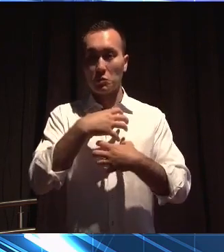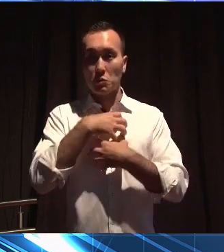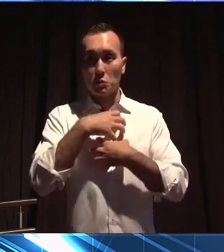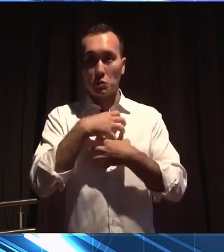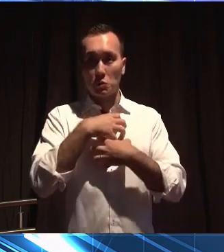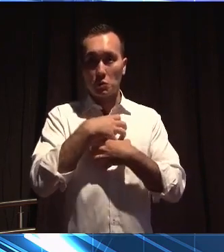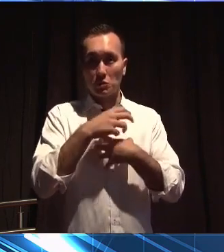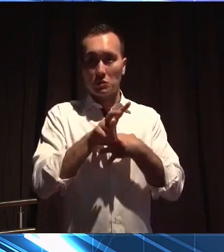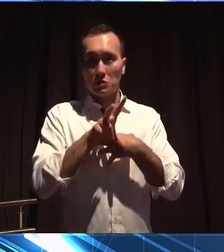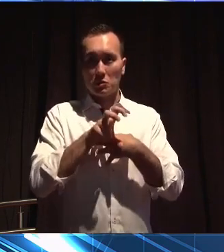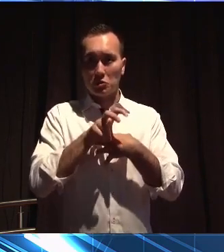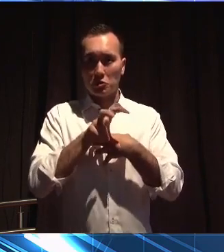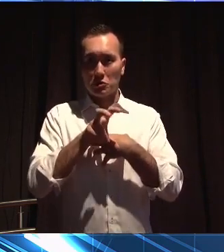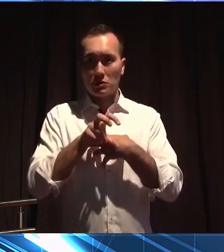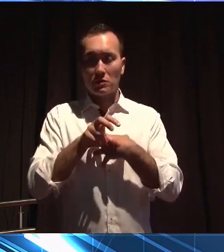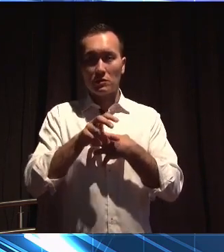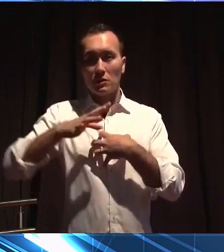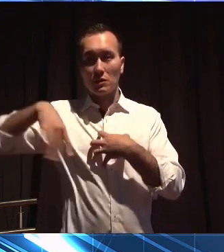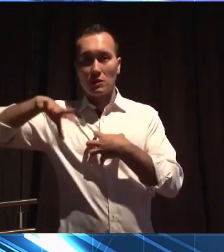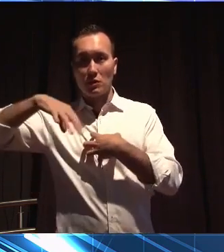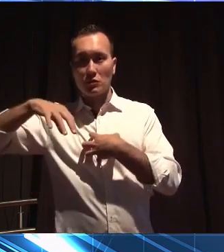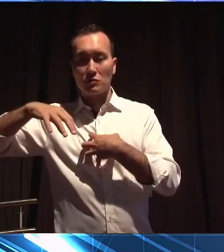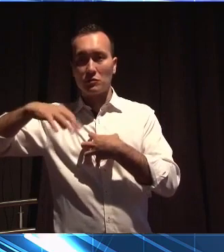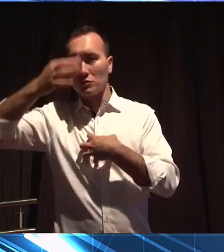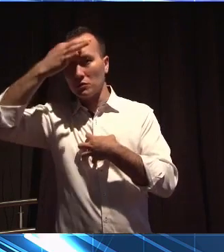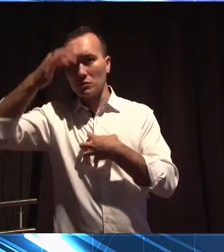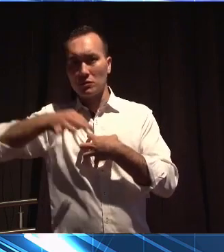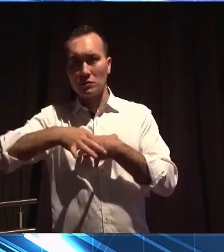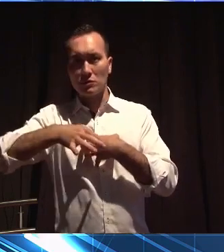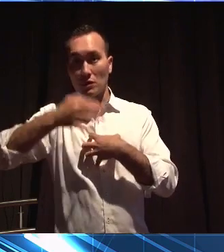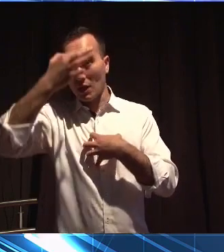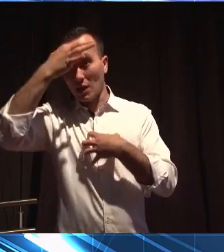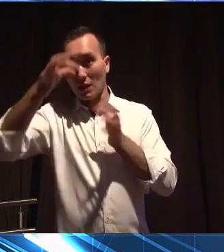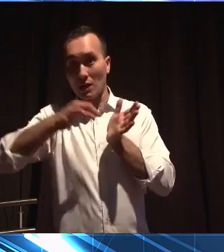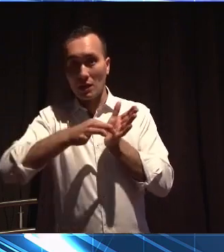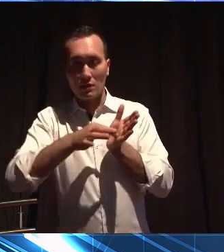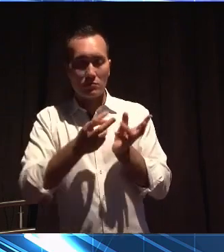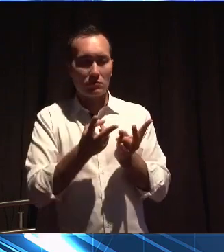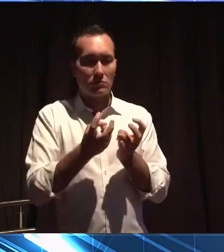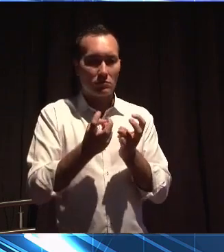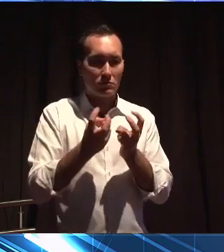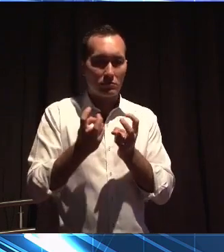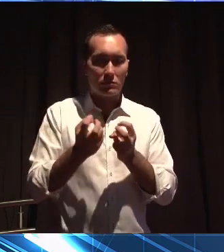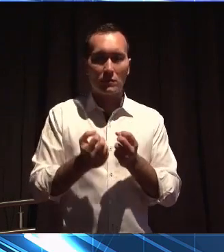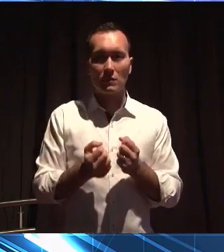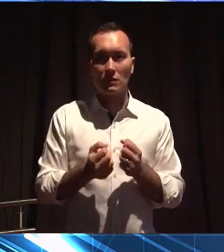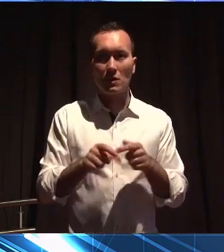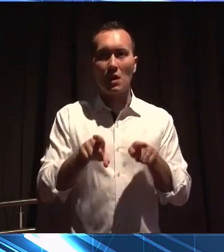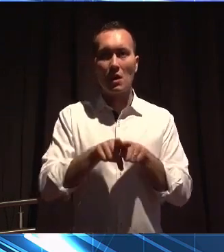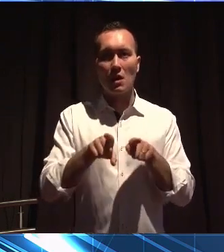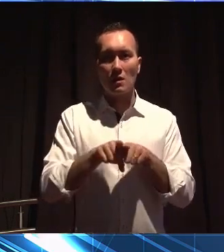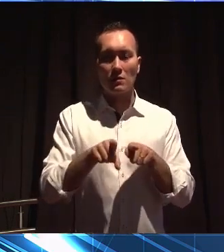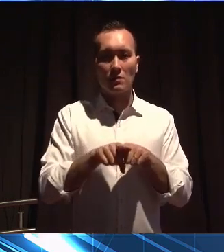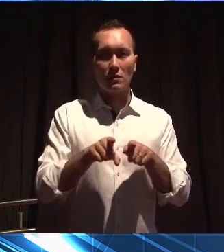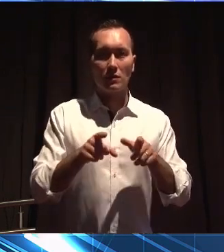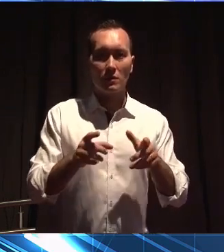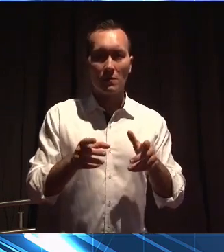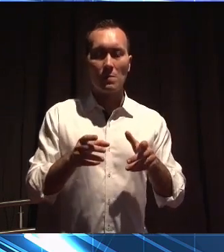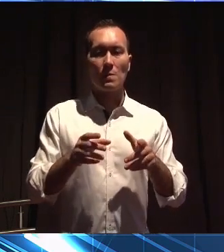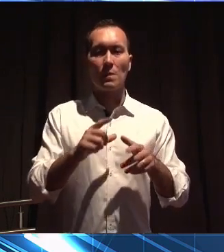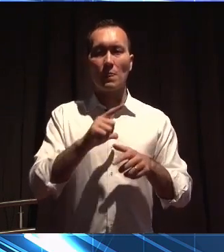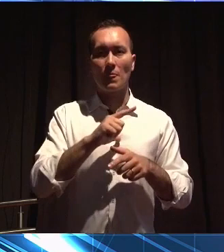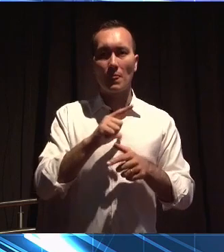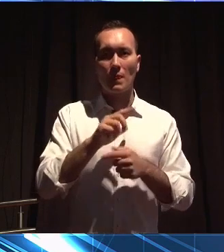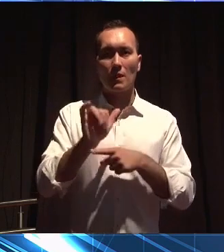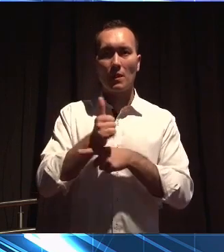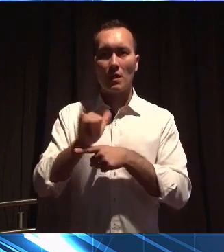ou então quando a gente faz uma mineração de texto muito boa, quando a gente trabalha com outros quesitos que podem facilitar que a gente perceba